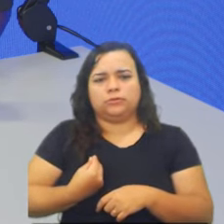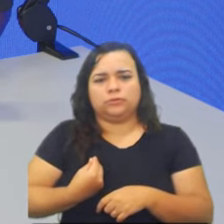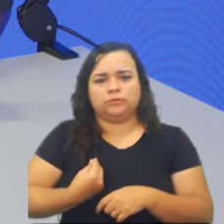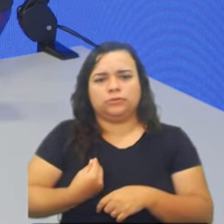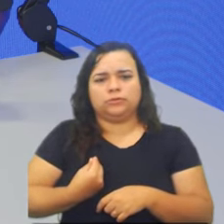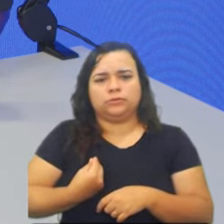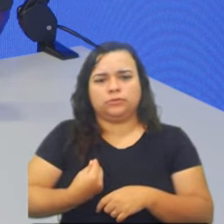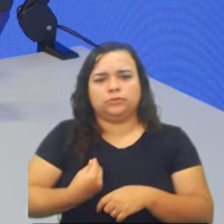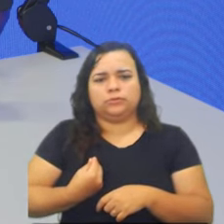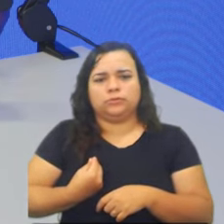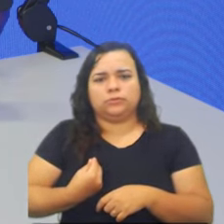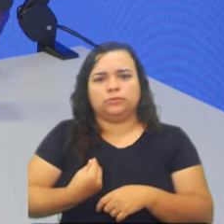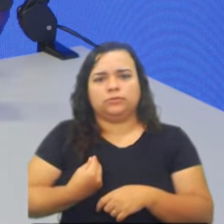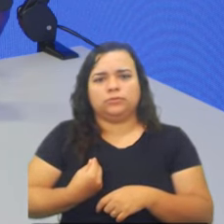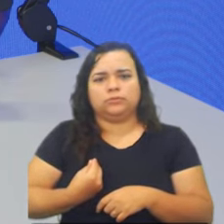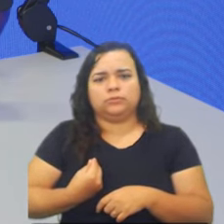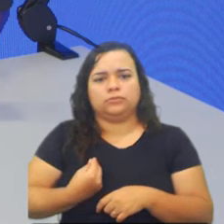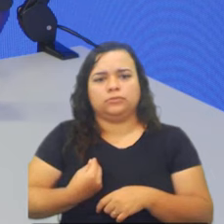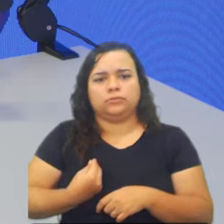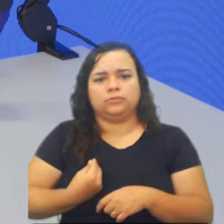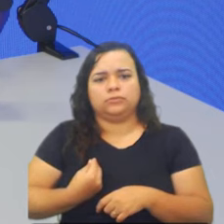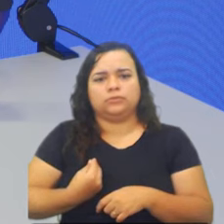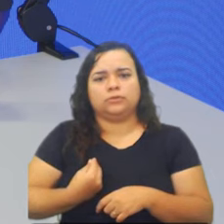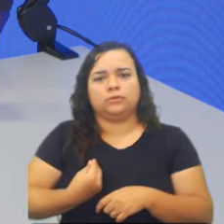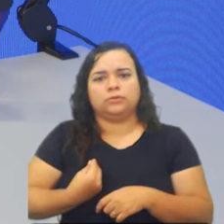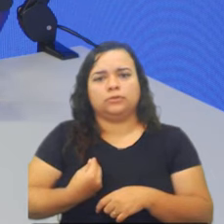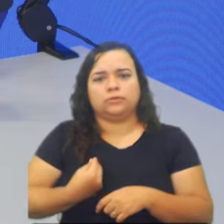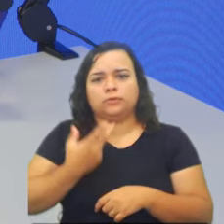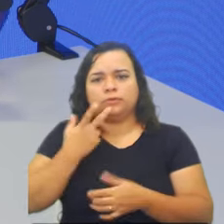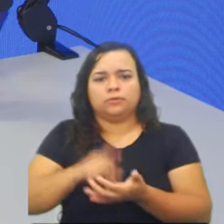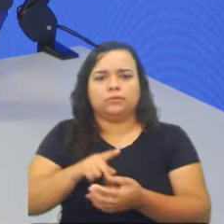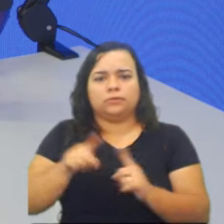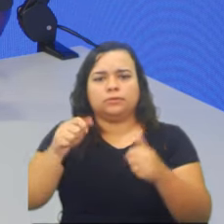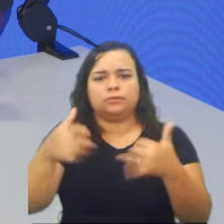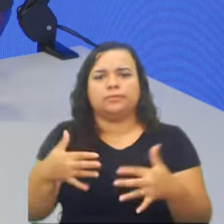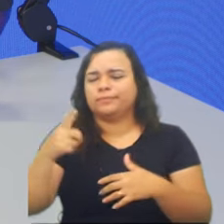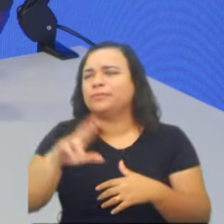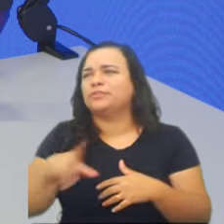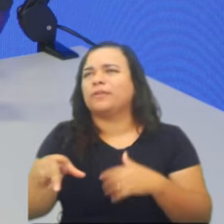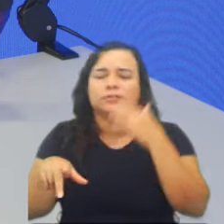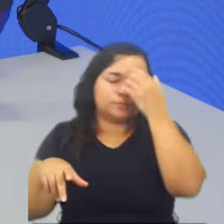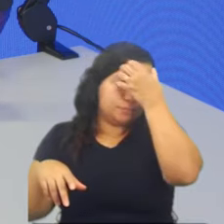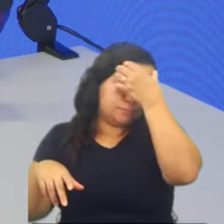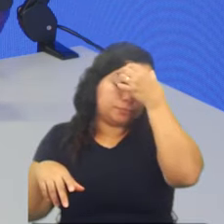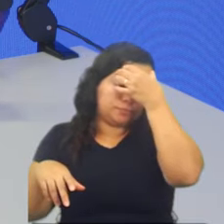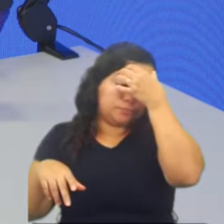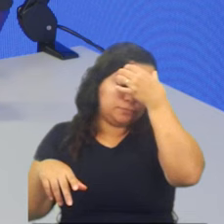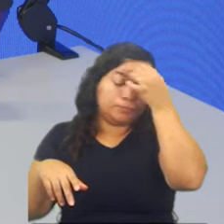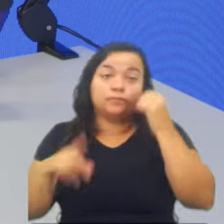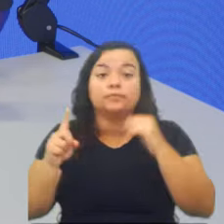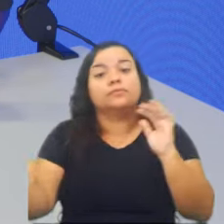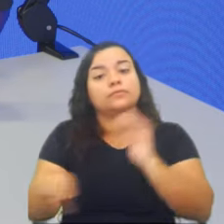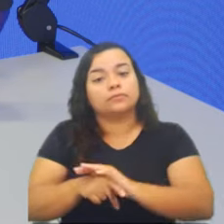existir eu pensei em autenticidade por isso que veio na minha cabeça existir de forma autêntica mas não foi essa palavra que ela falou é isso assim